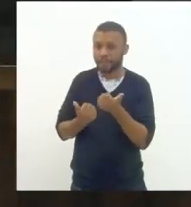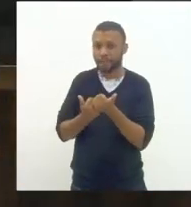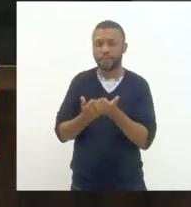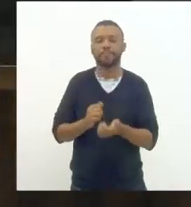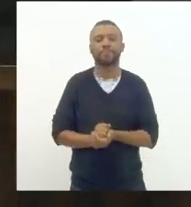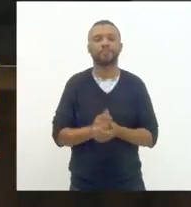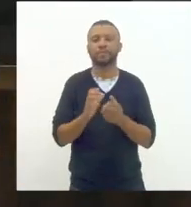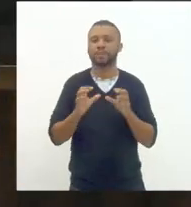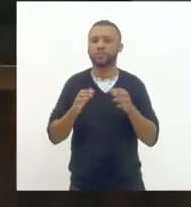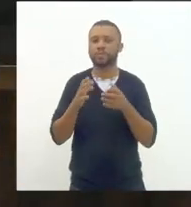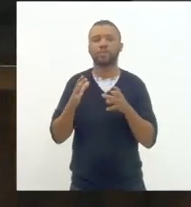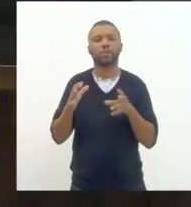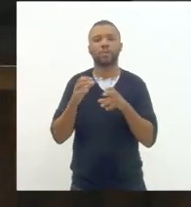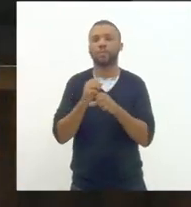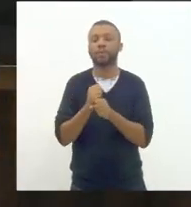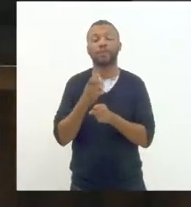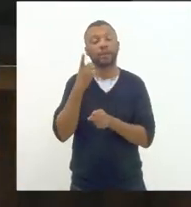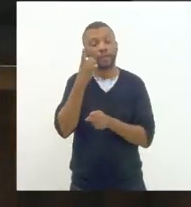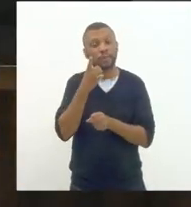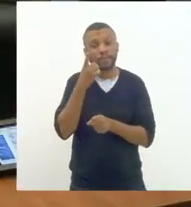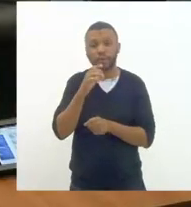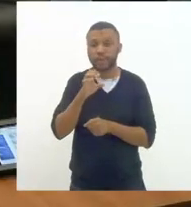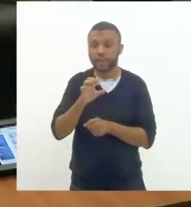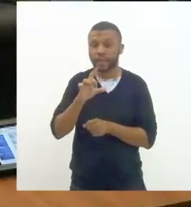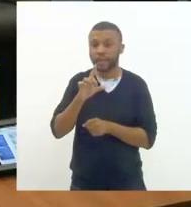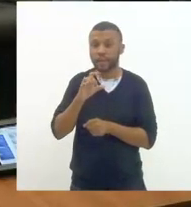de Orçamento, deputado Eliomar Coelho.